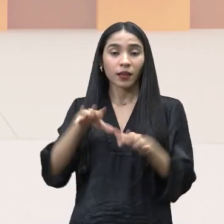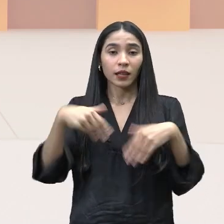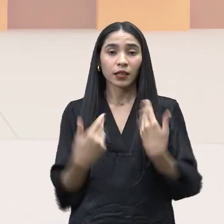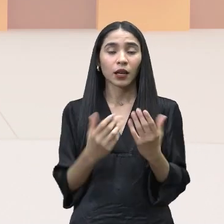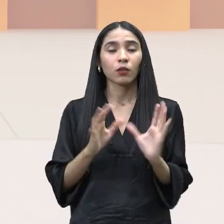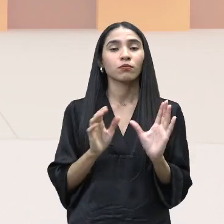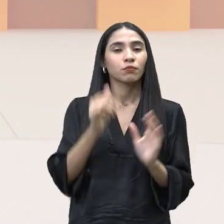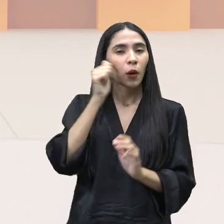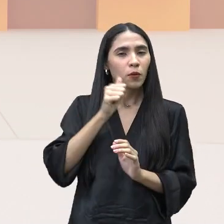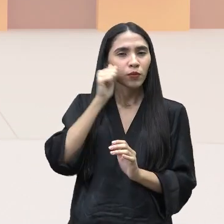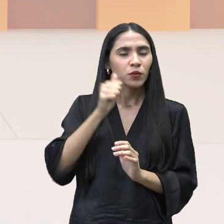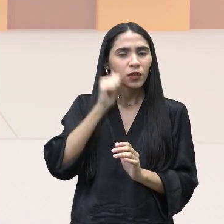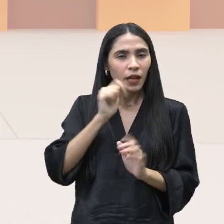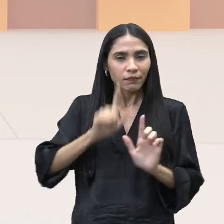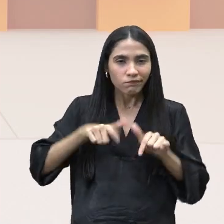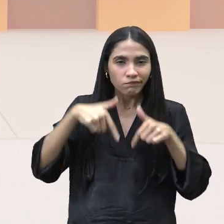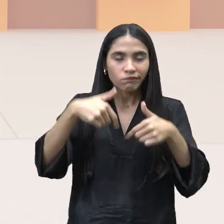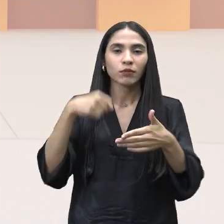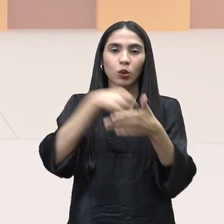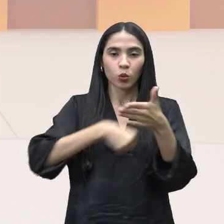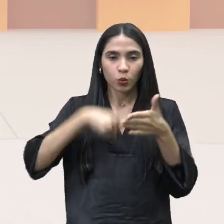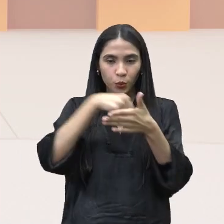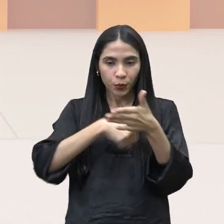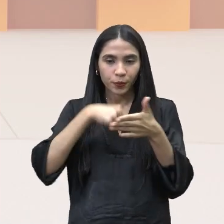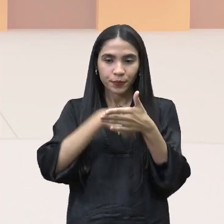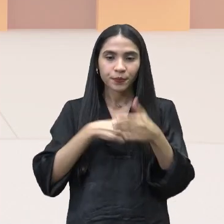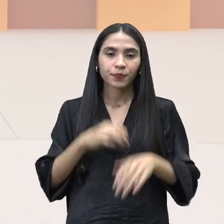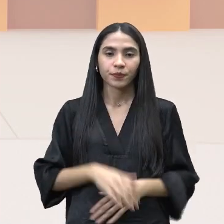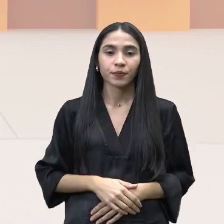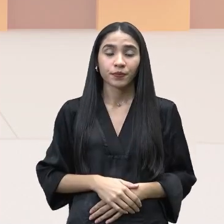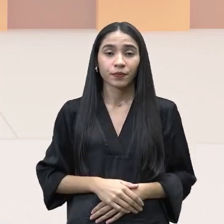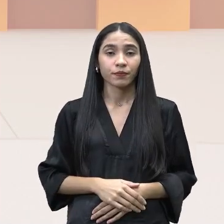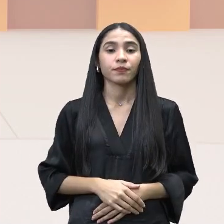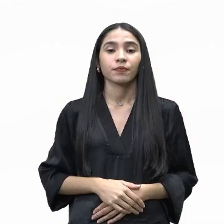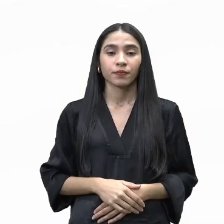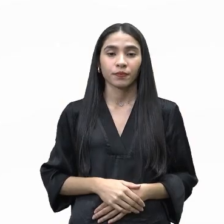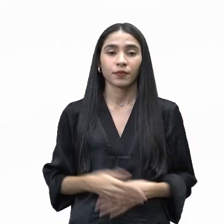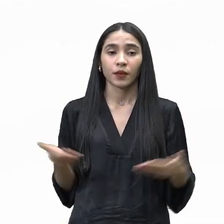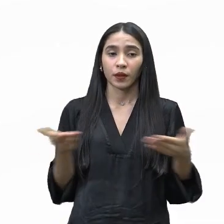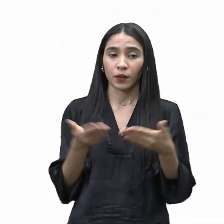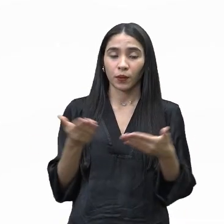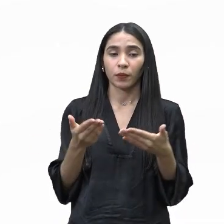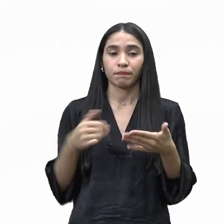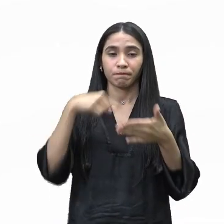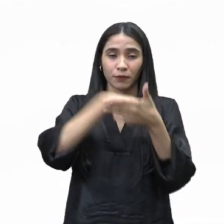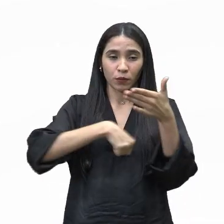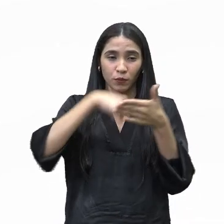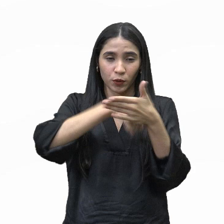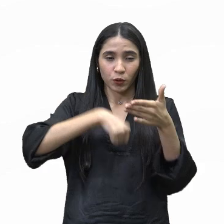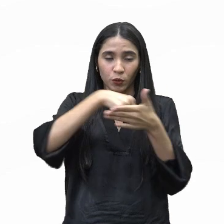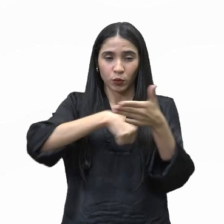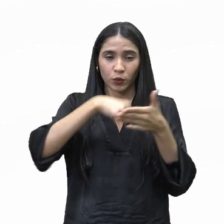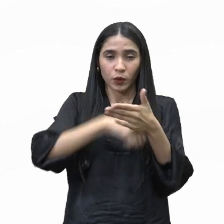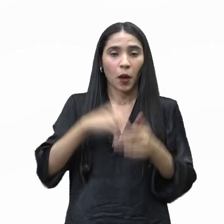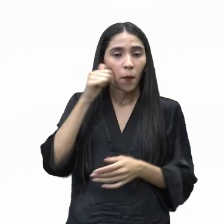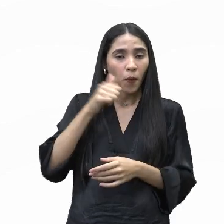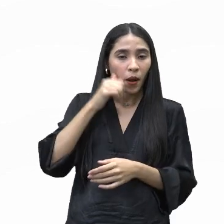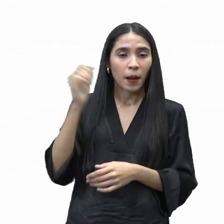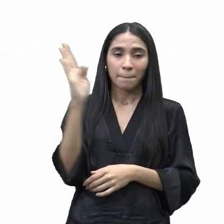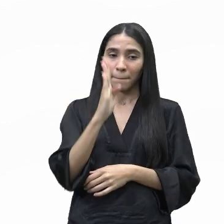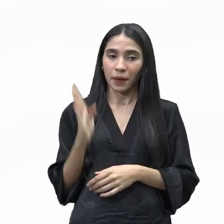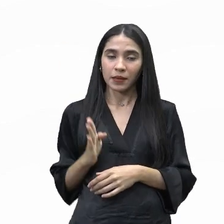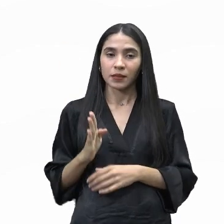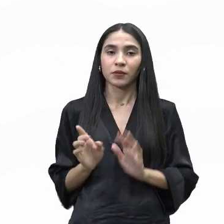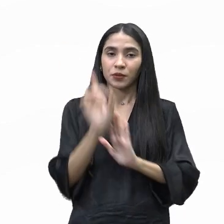organizando para a sua luta. E aí nós vamos chegar aqui no Brasil, né? As lutas das mulheres. Brasil, a luta